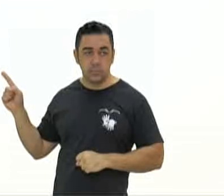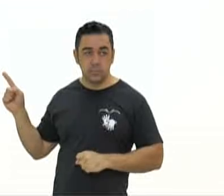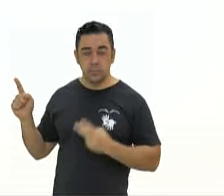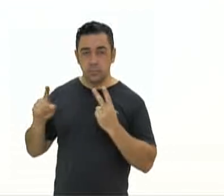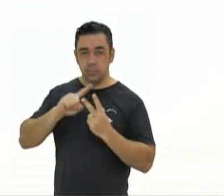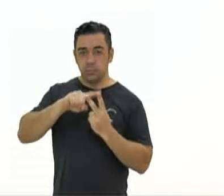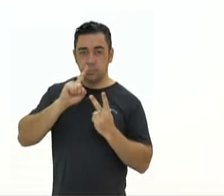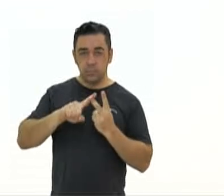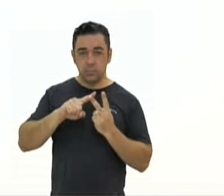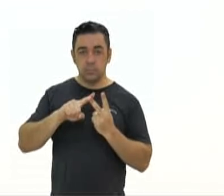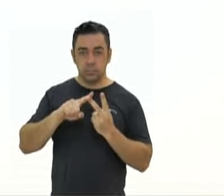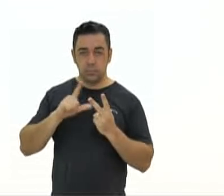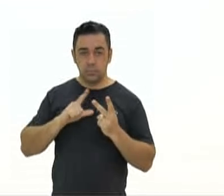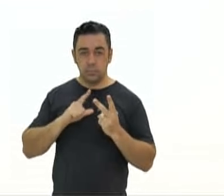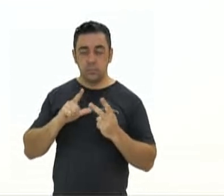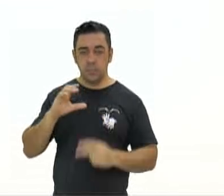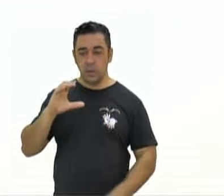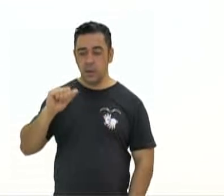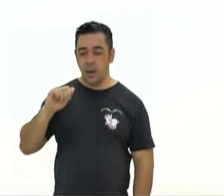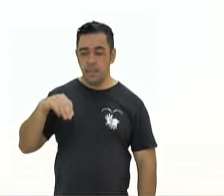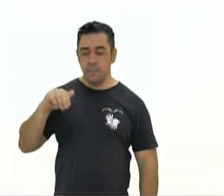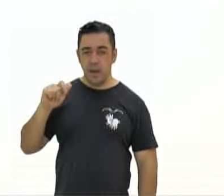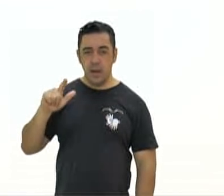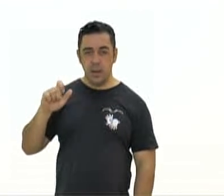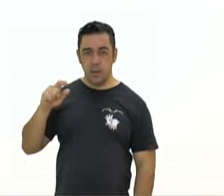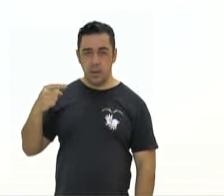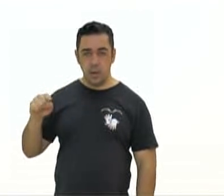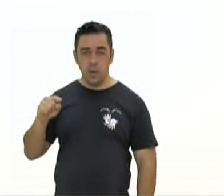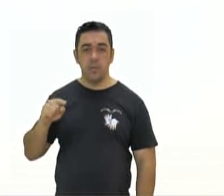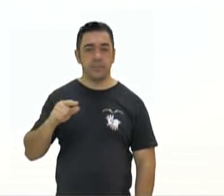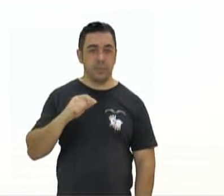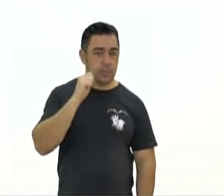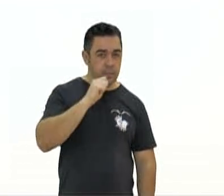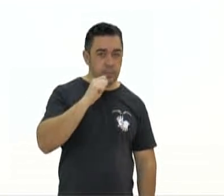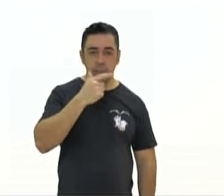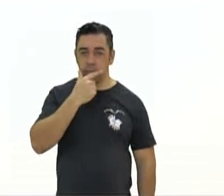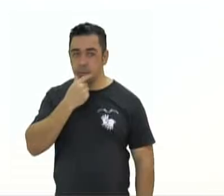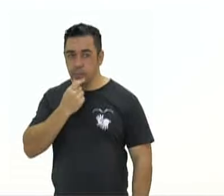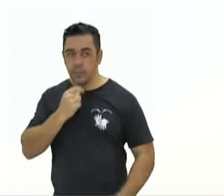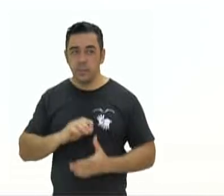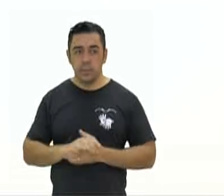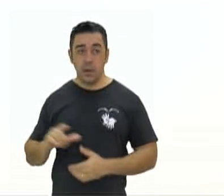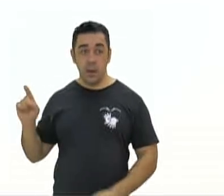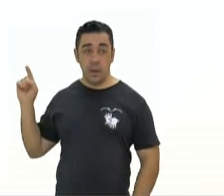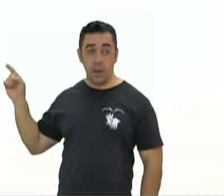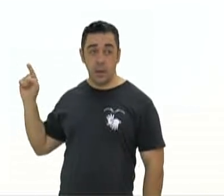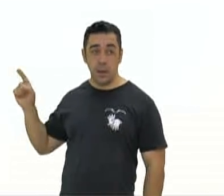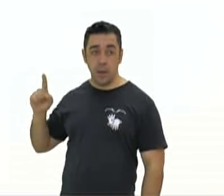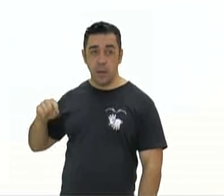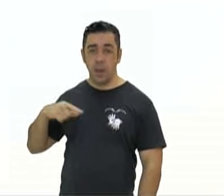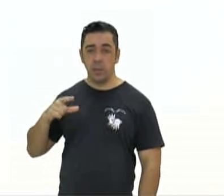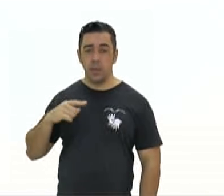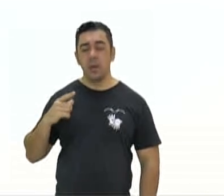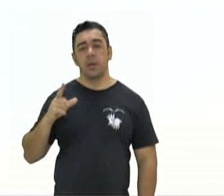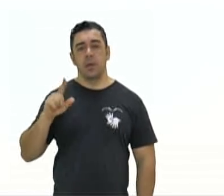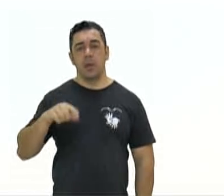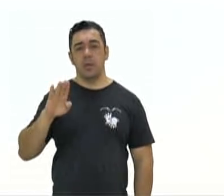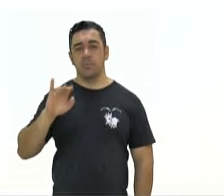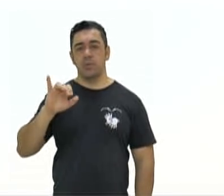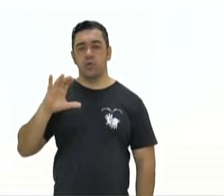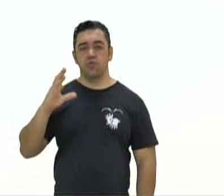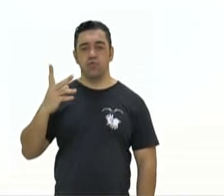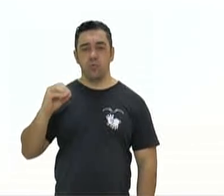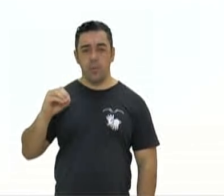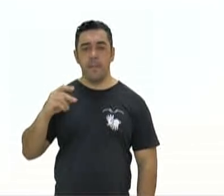dois camaleões, uma fêmea e um macho de uma espécie diferente aqui. E aqui ainda, olha só, um bicho-pau, né?